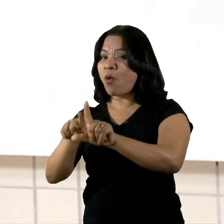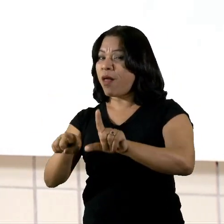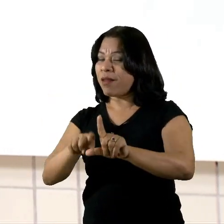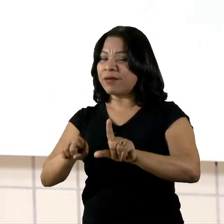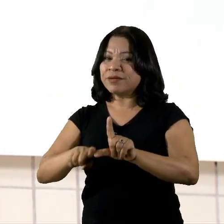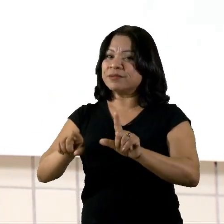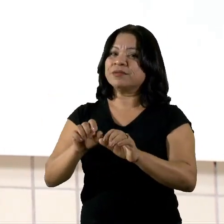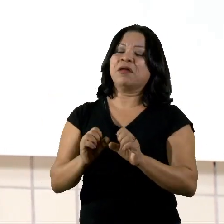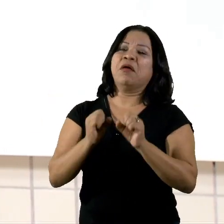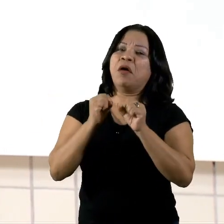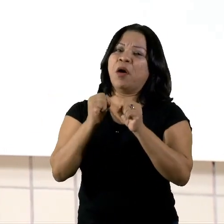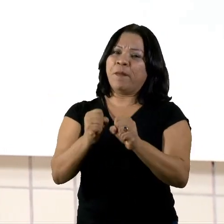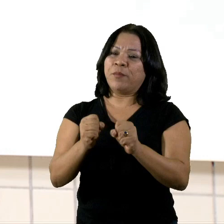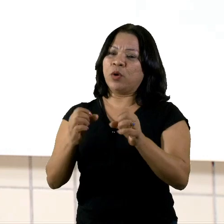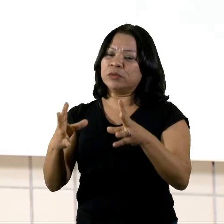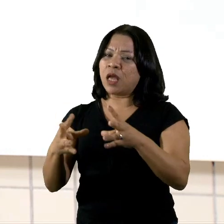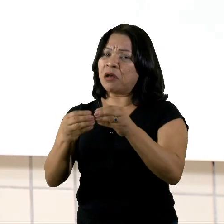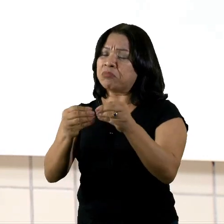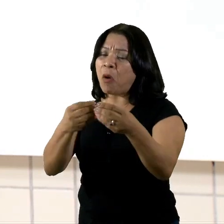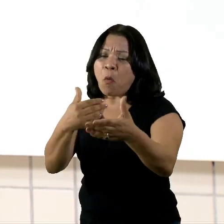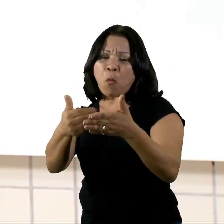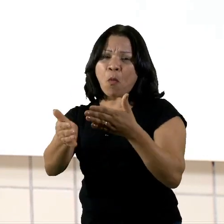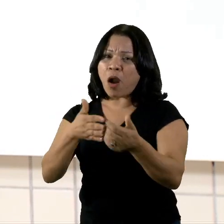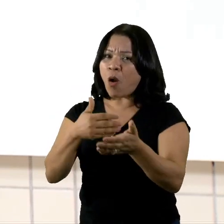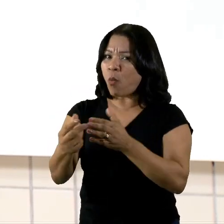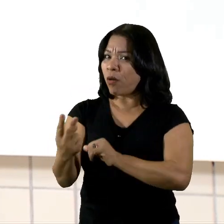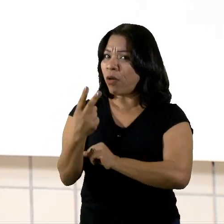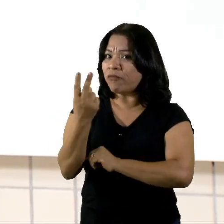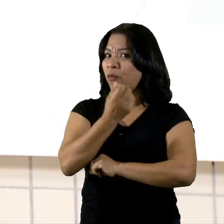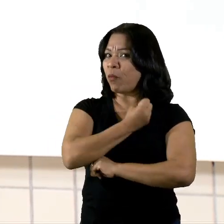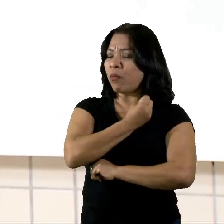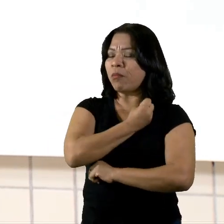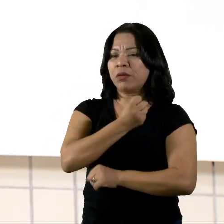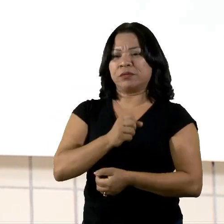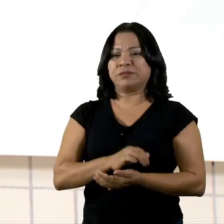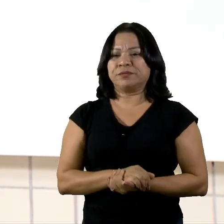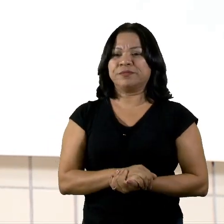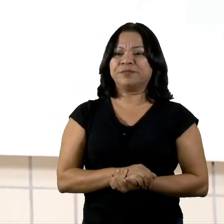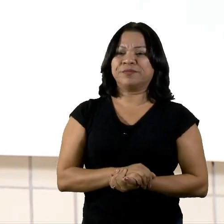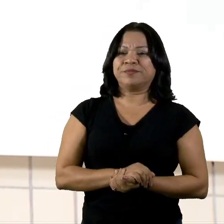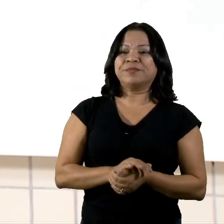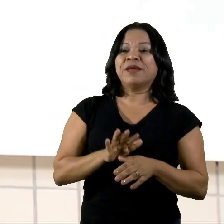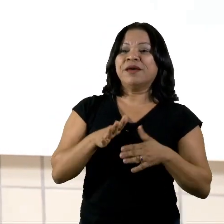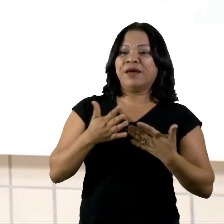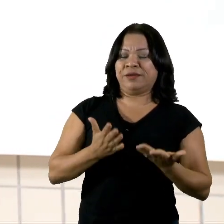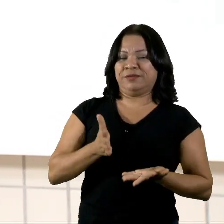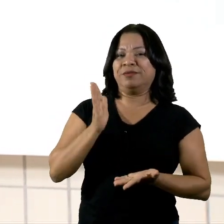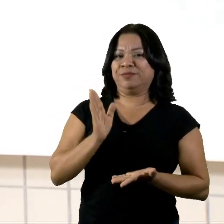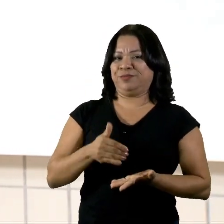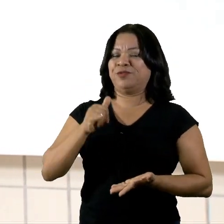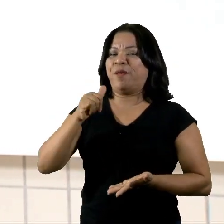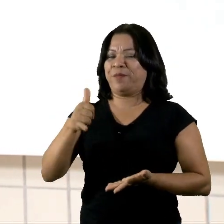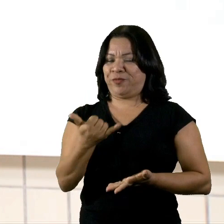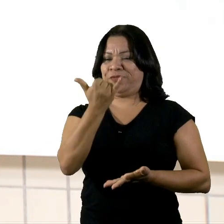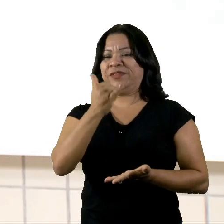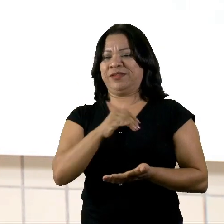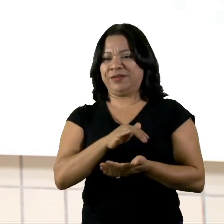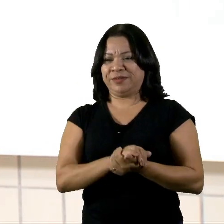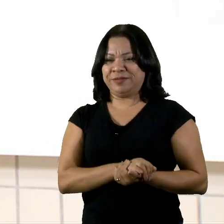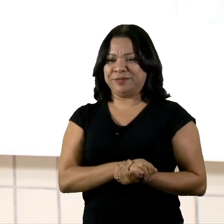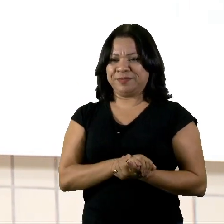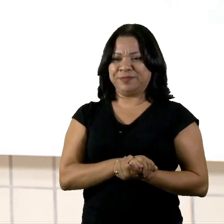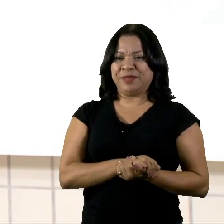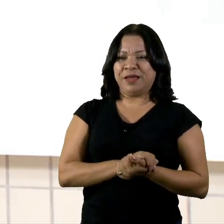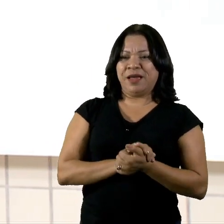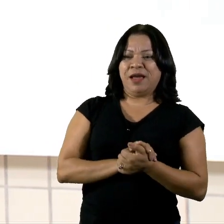podem assumir quaisquer valor numérico. Beleza, aproveitamos, né, o item para não deixar passar batido. Vamos lá para o item